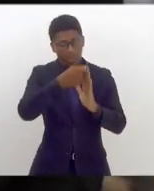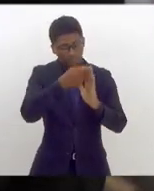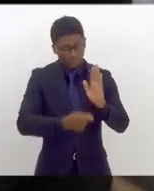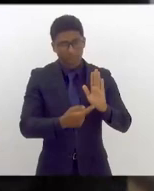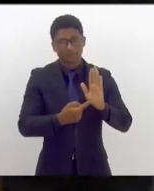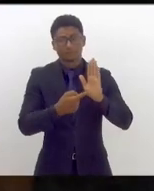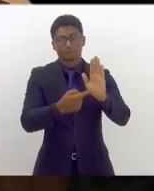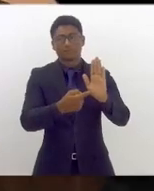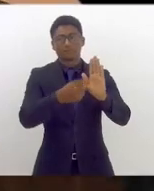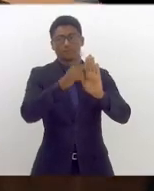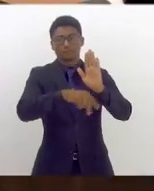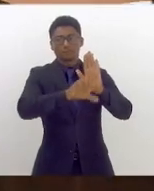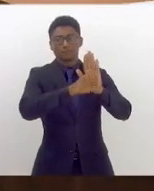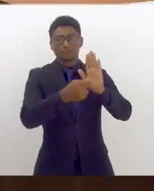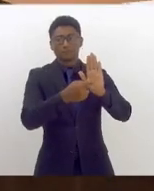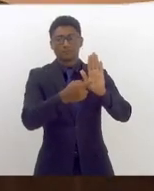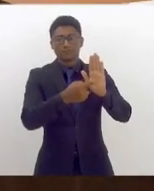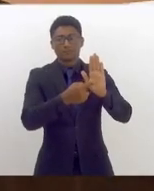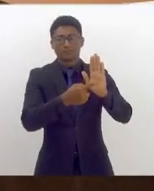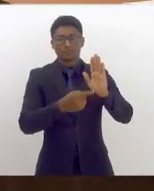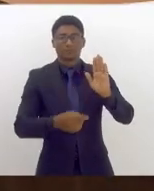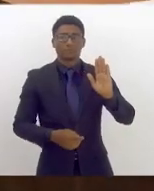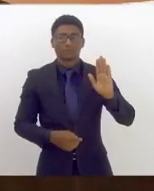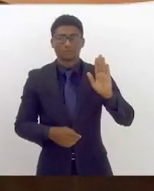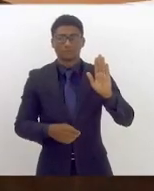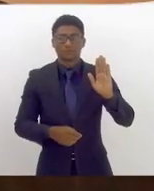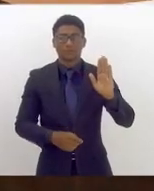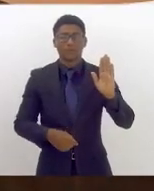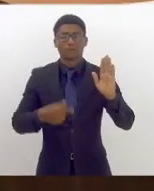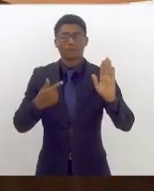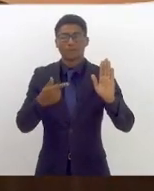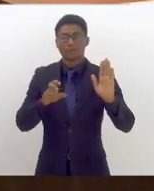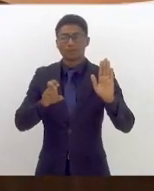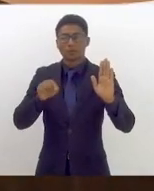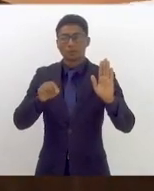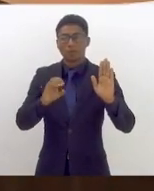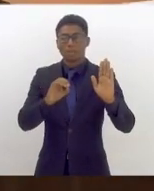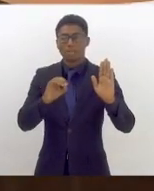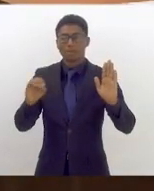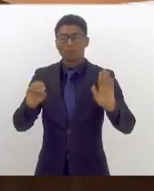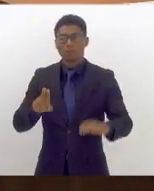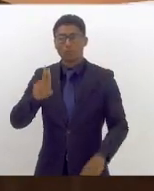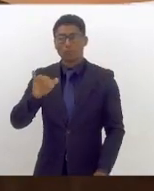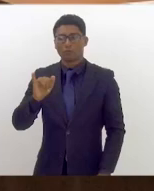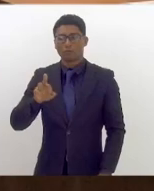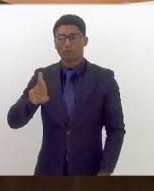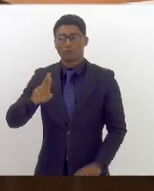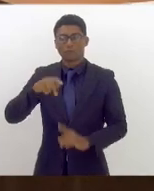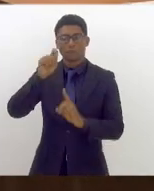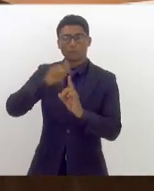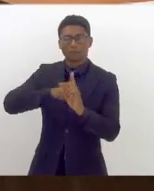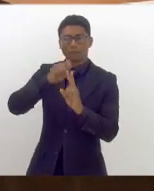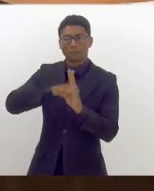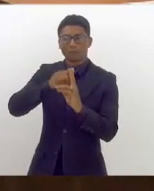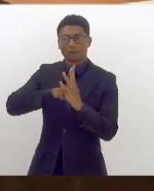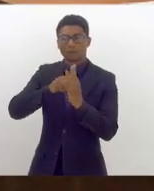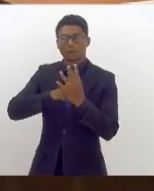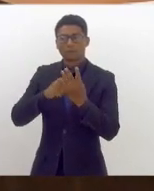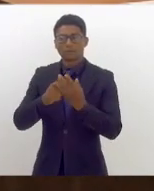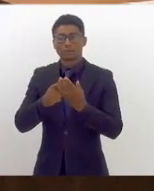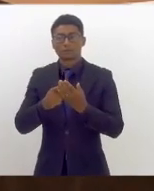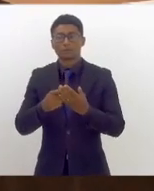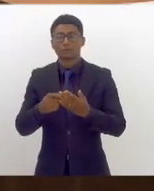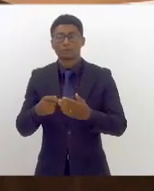de 25 mil por mês somente para as áreas de Campos